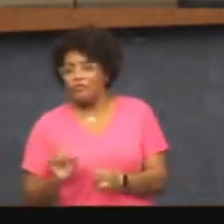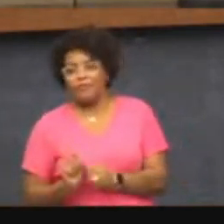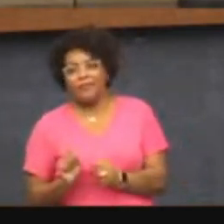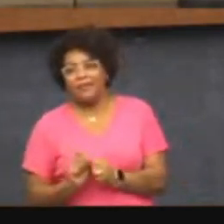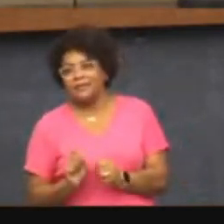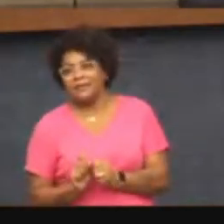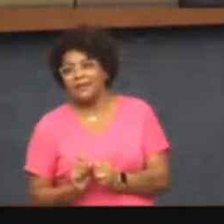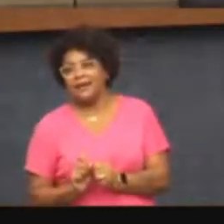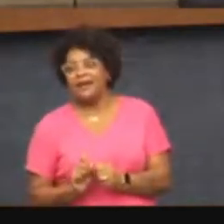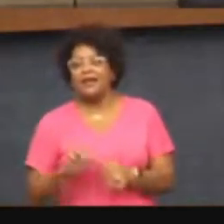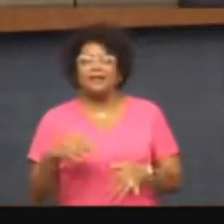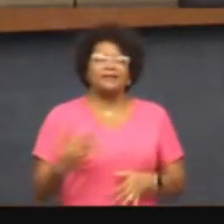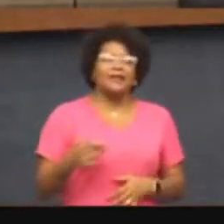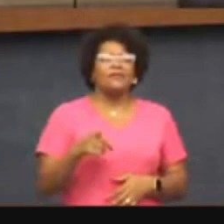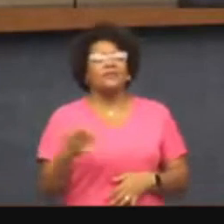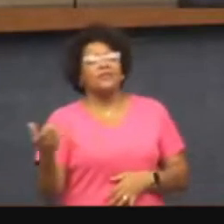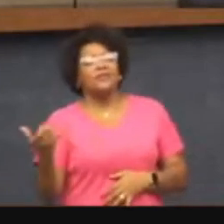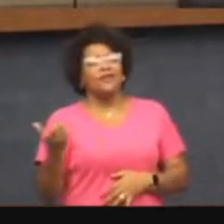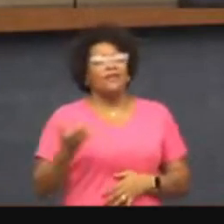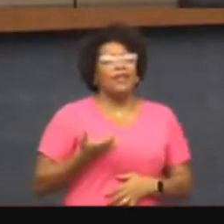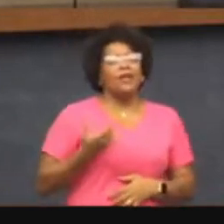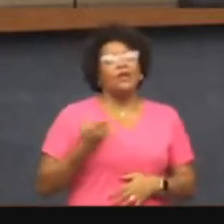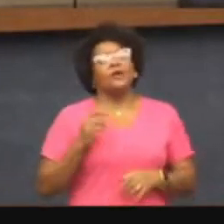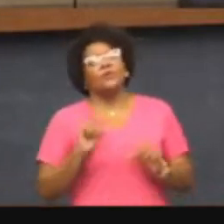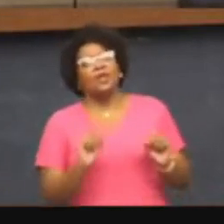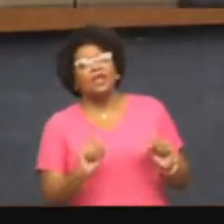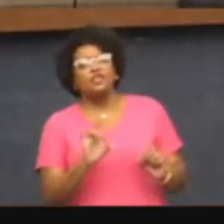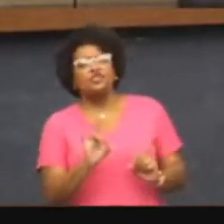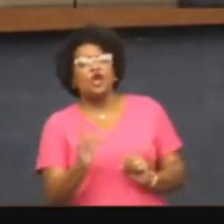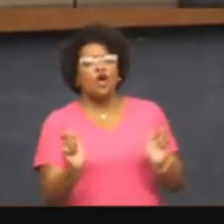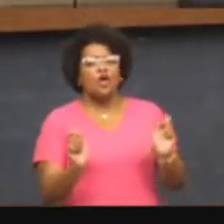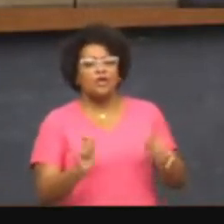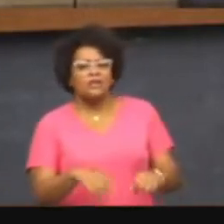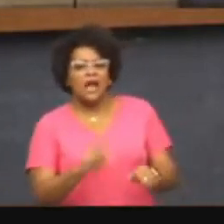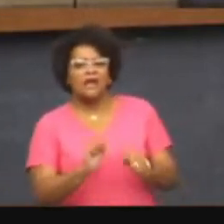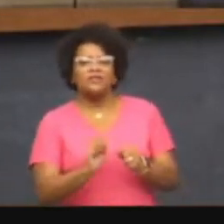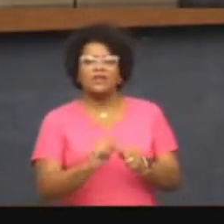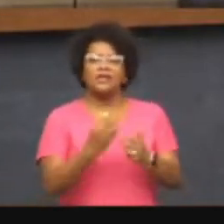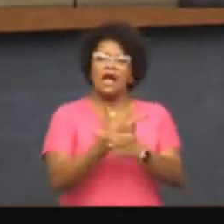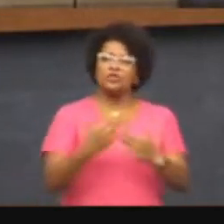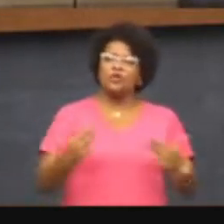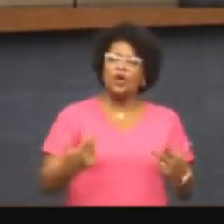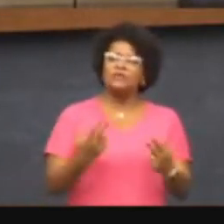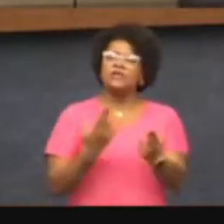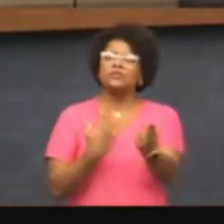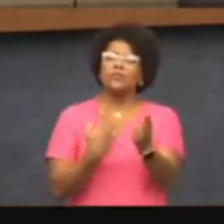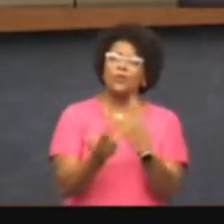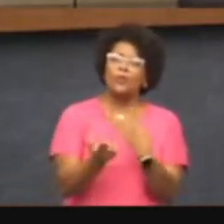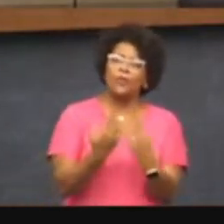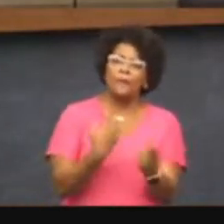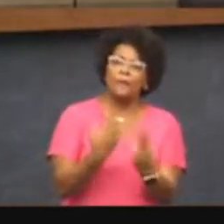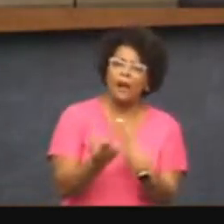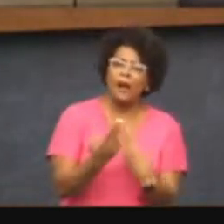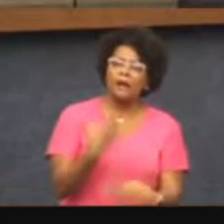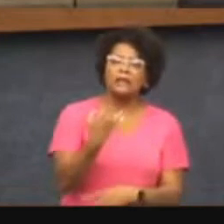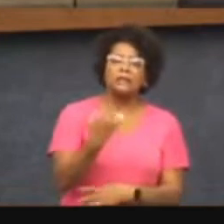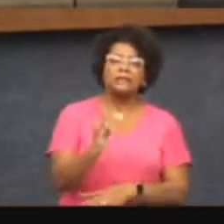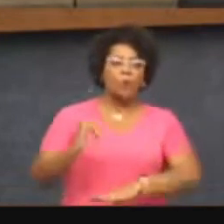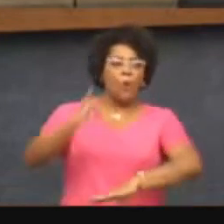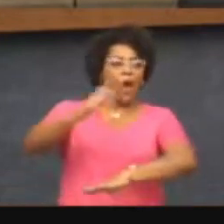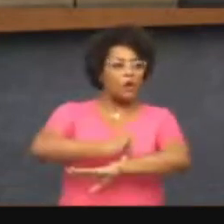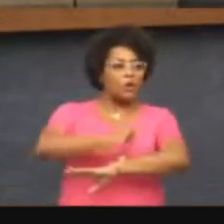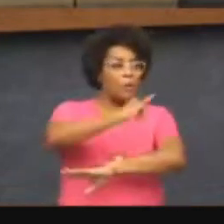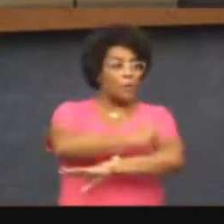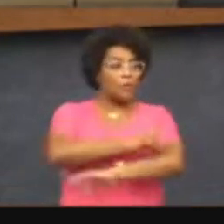de ficar falando que só consegue fazer esses equipamentos urbanos se o aeroporto for desativado é